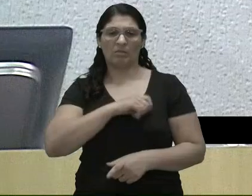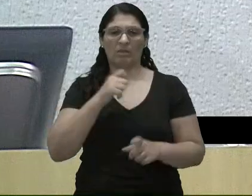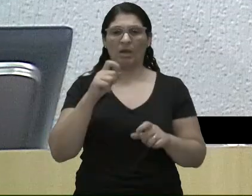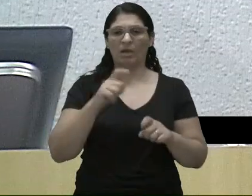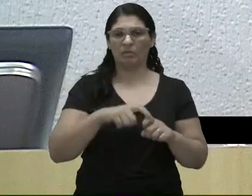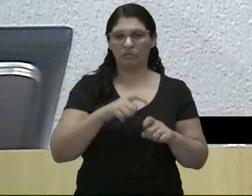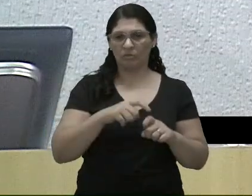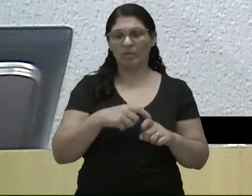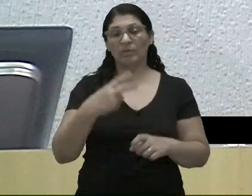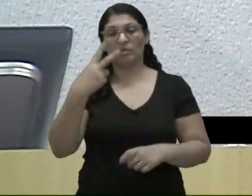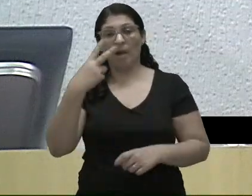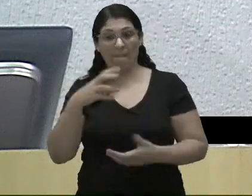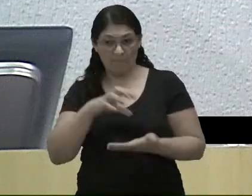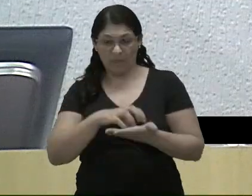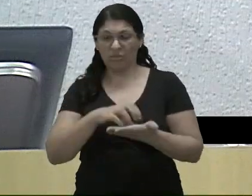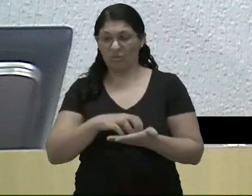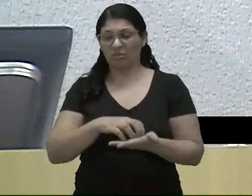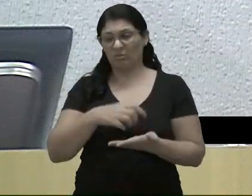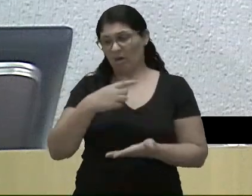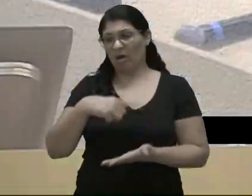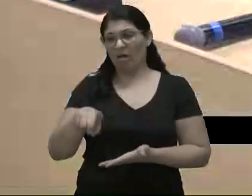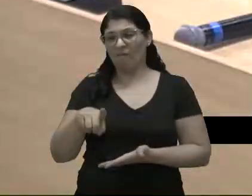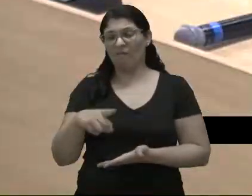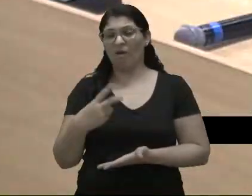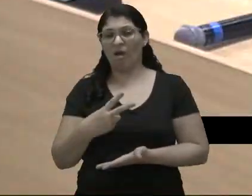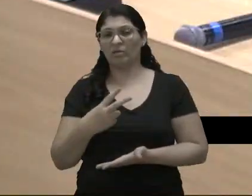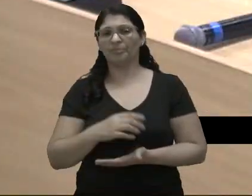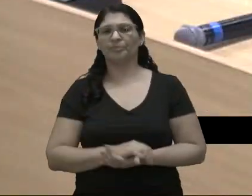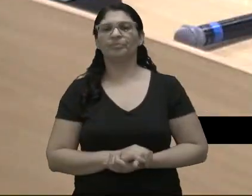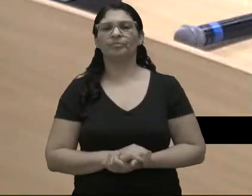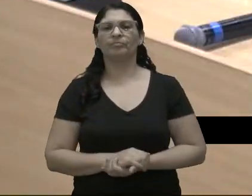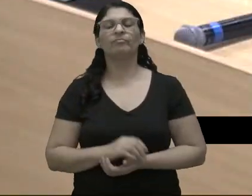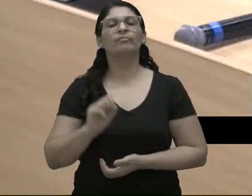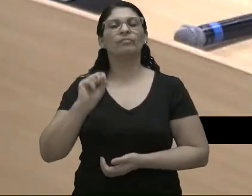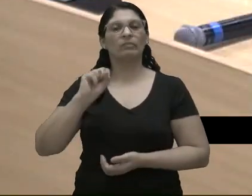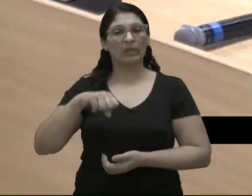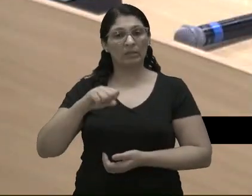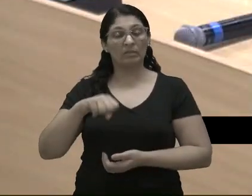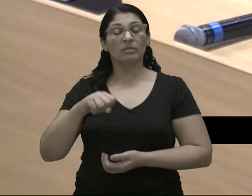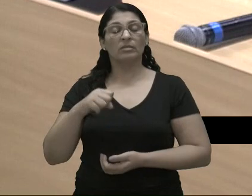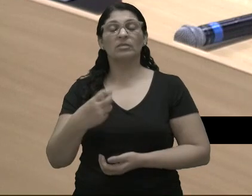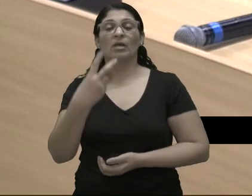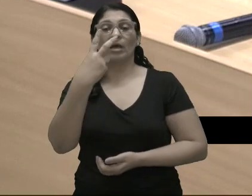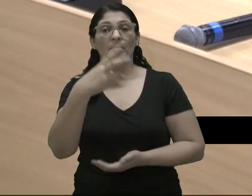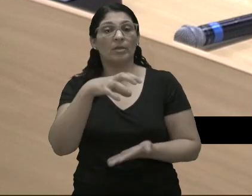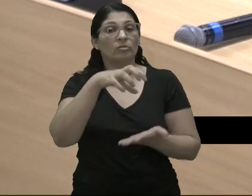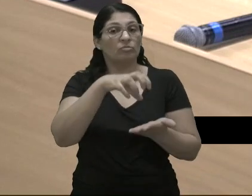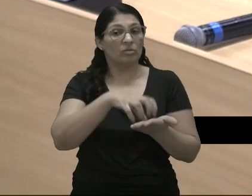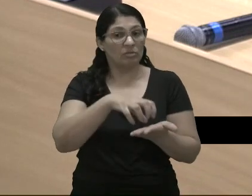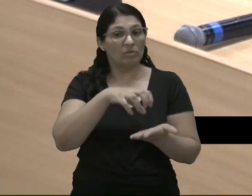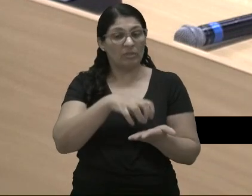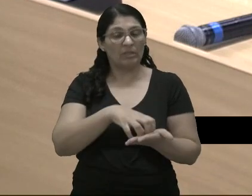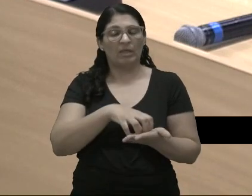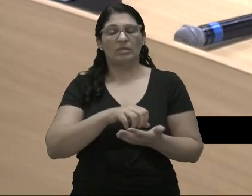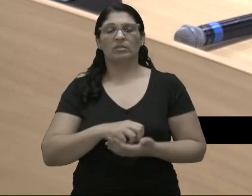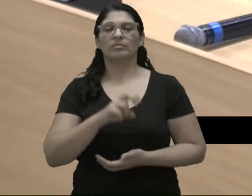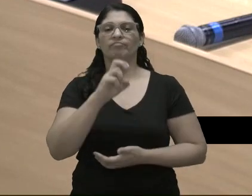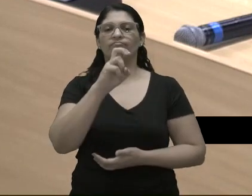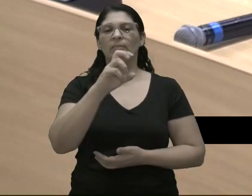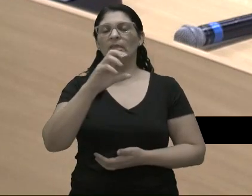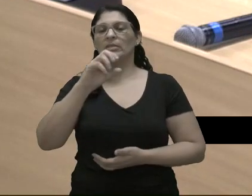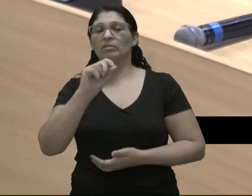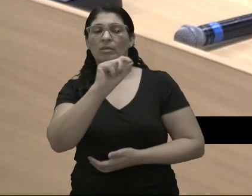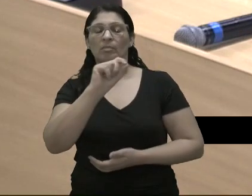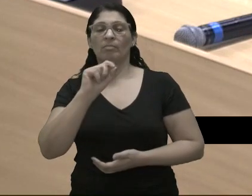duas OS, São Marino e Santa Helena? Isso foi para as duas unidades, UPA Santa Helena e UPA São Marino. 50% para os